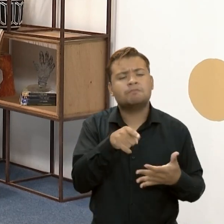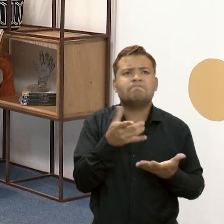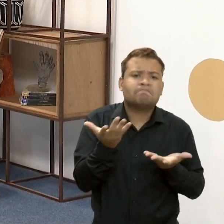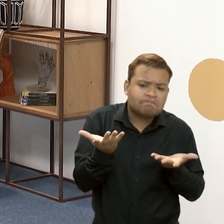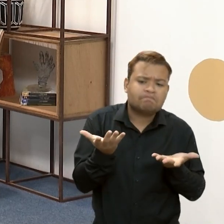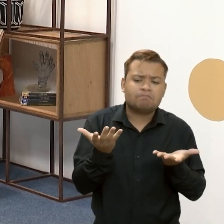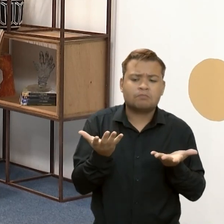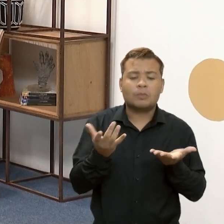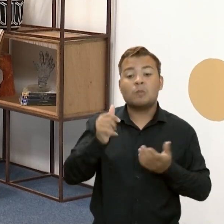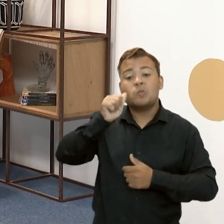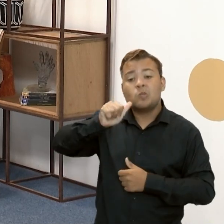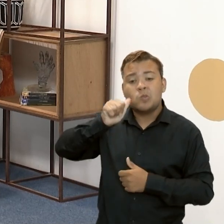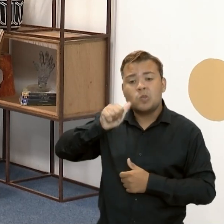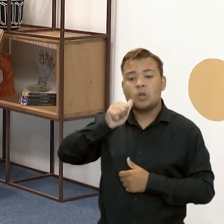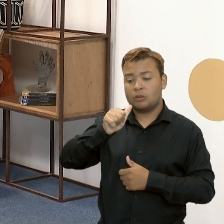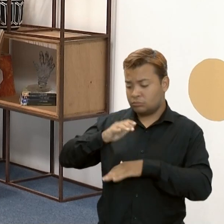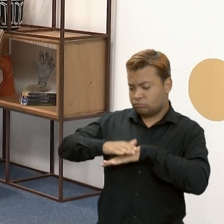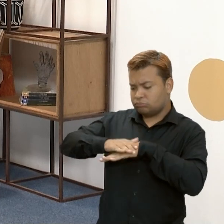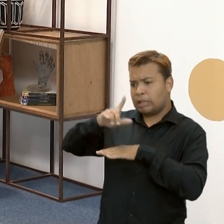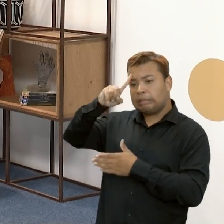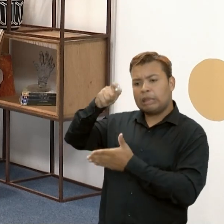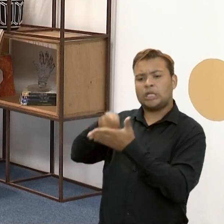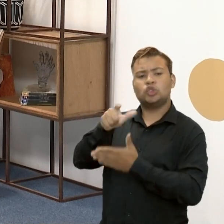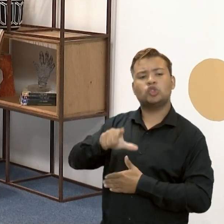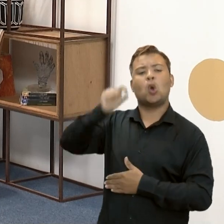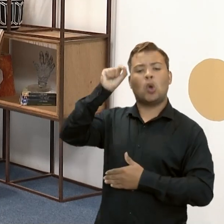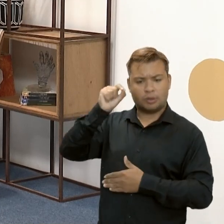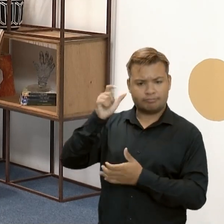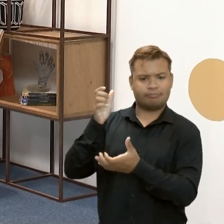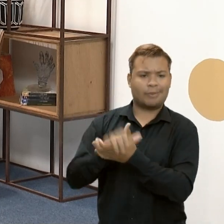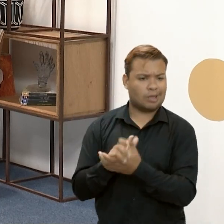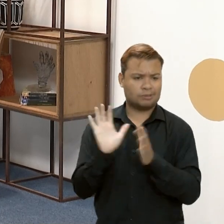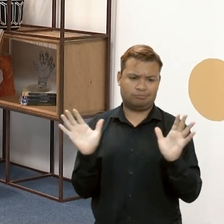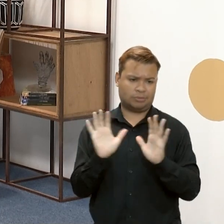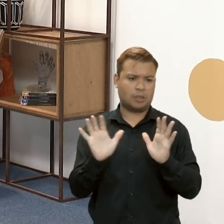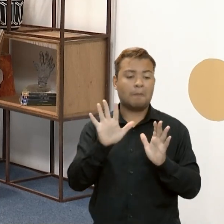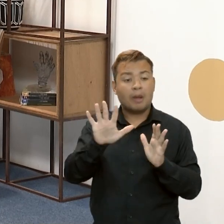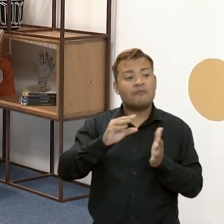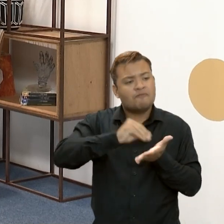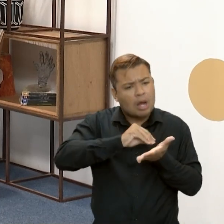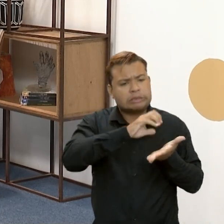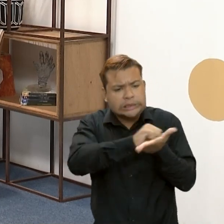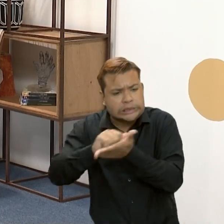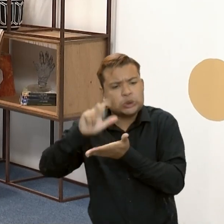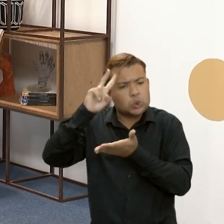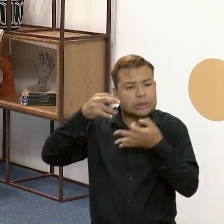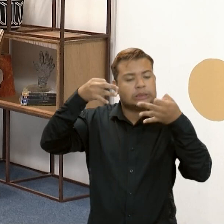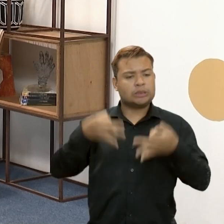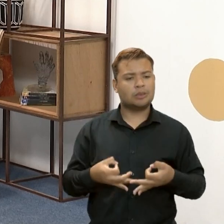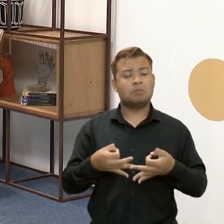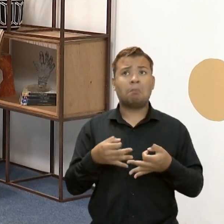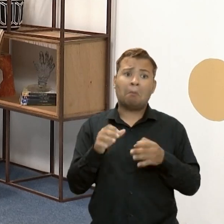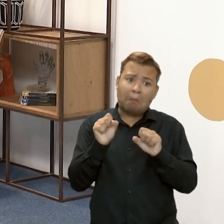mais, né, dessa, vamos dizer, opção, se você mesma disse que não dá muito para saber, né, não tem tantos registros assim, será que talvez não tenha sido uma